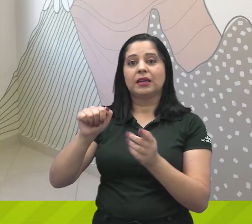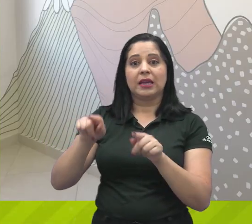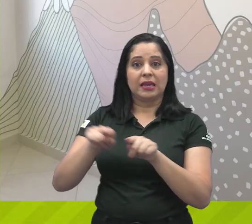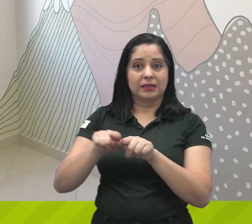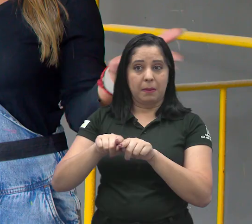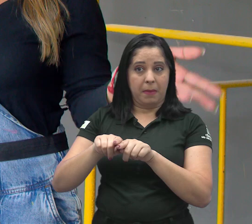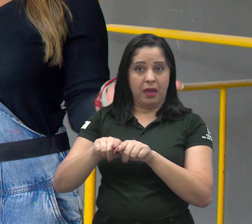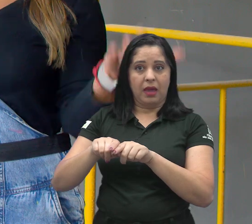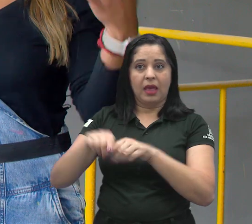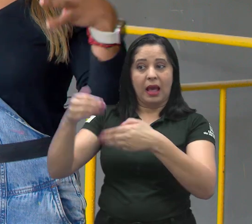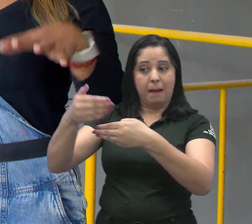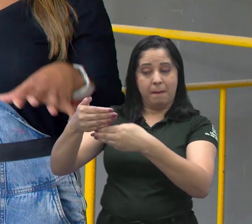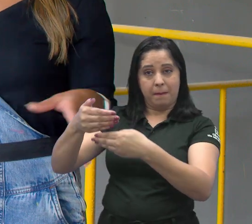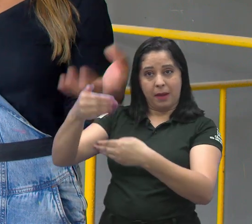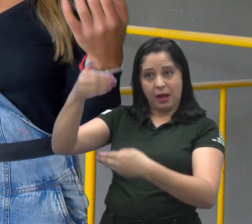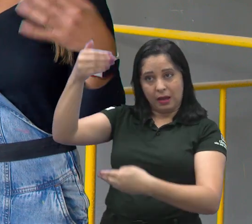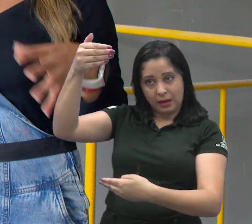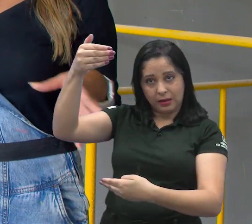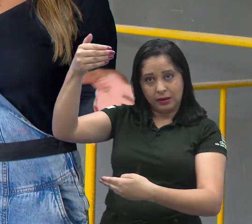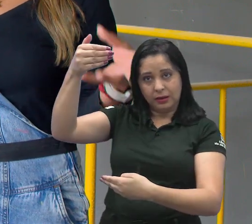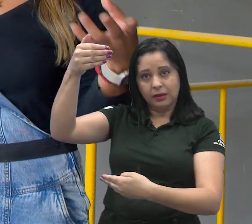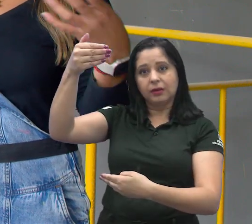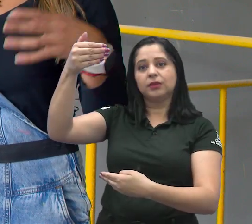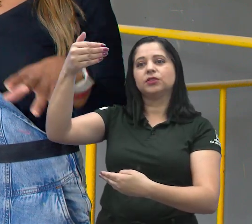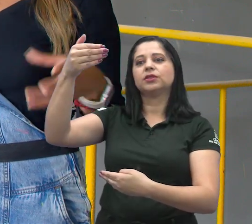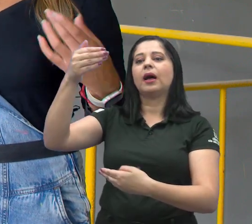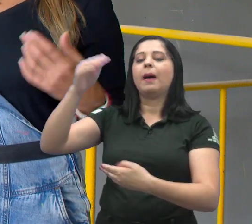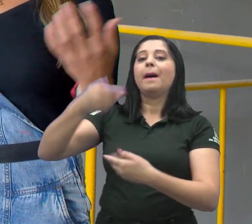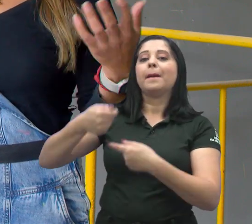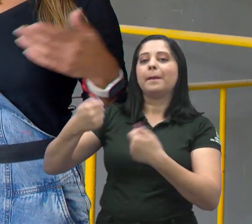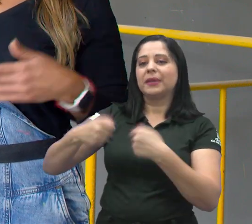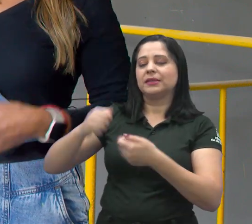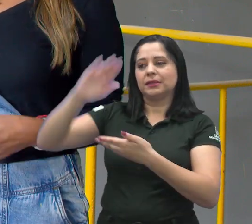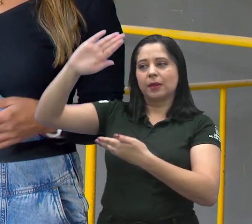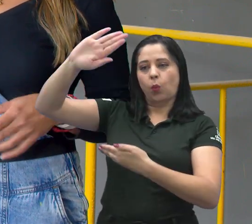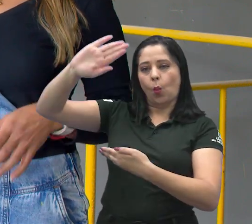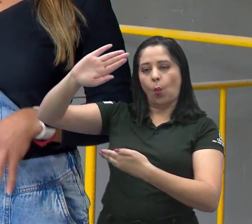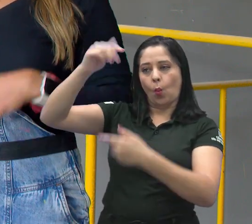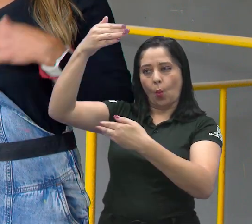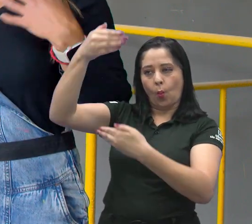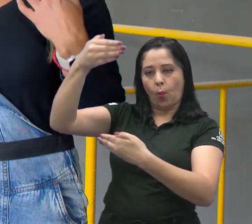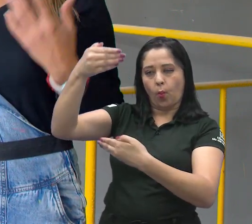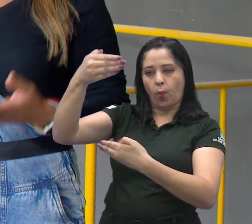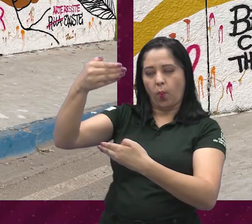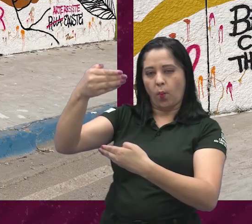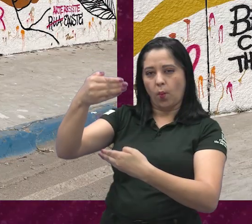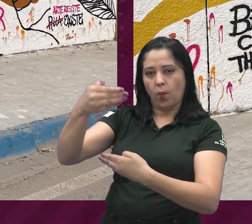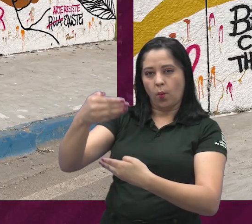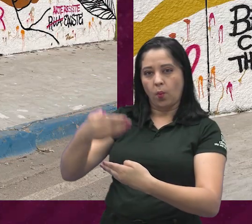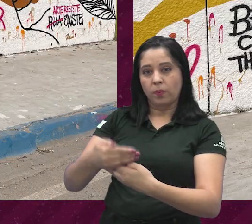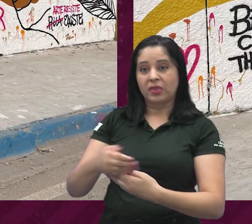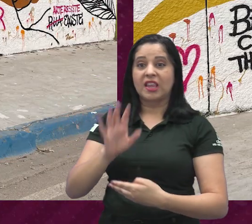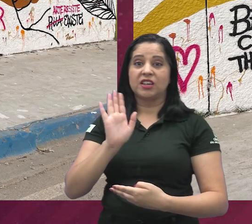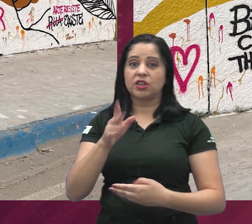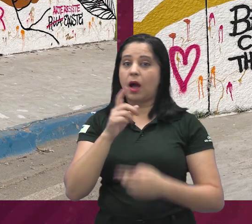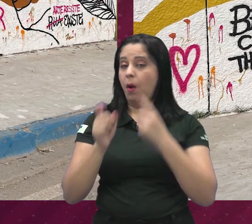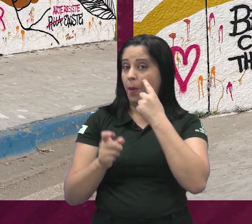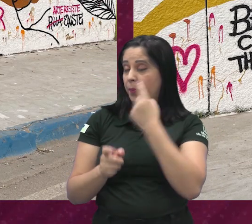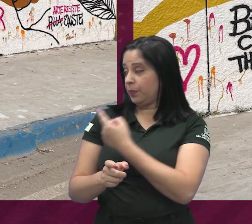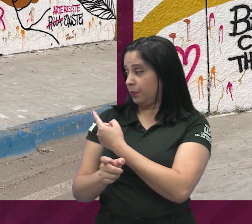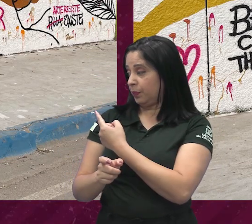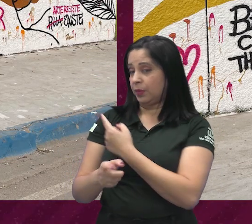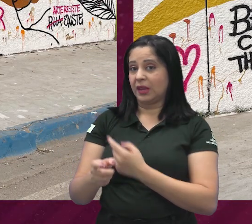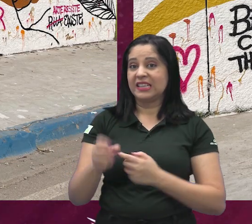parede exige uma textura diferente, tem que ser uma parede um pouco mais lisa, porque é um trabalho mais delicado. Trabalhos de grafite eu já uso spray